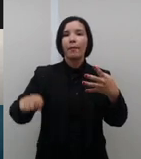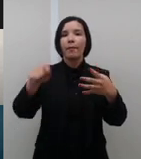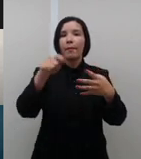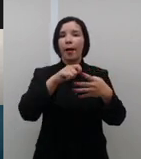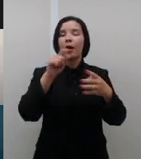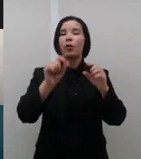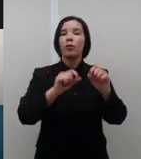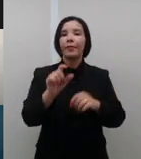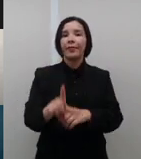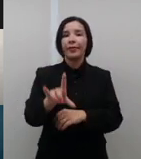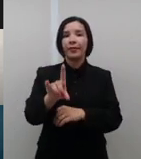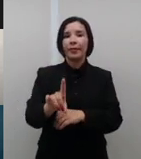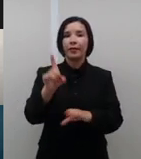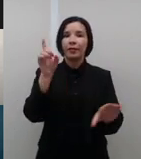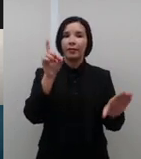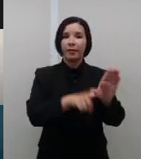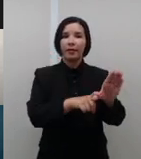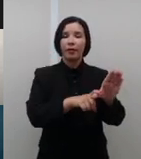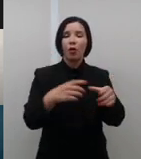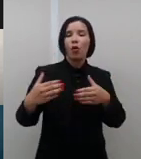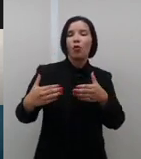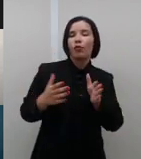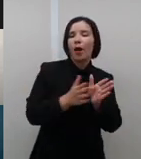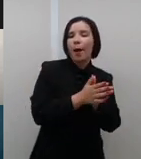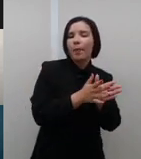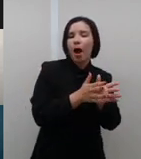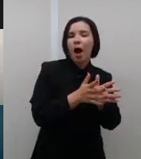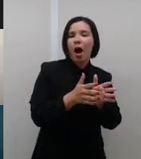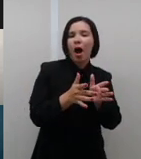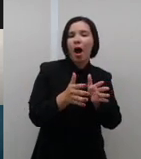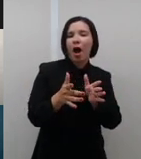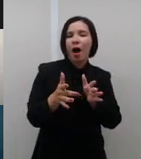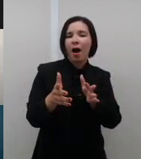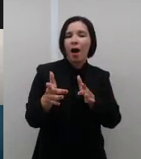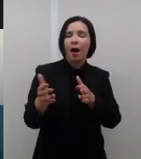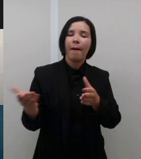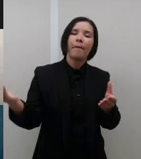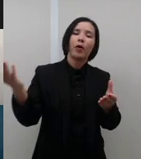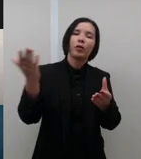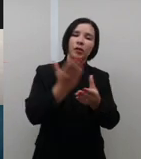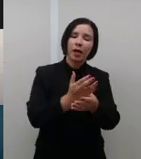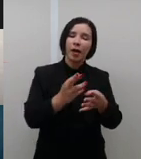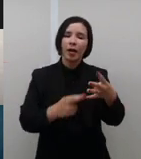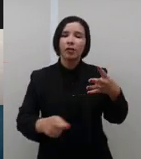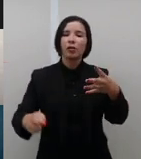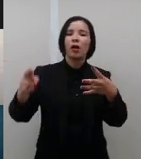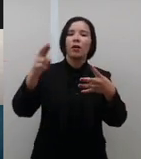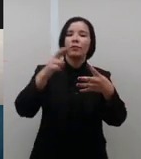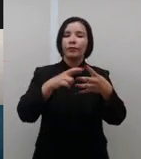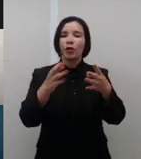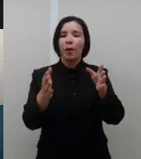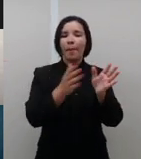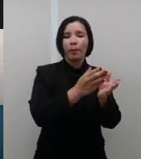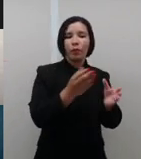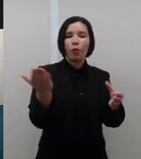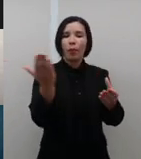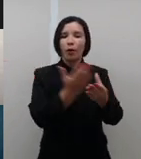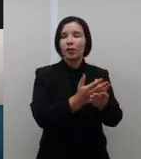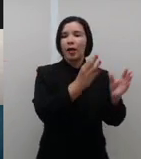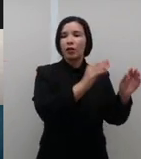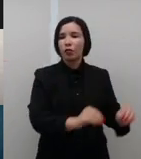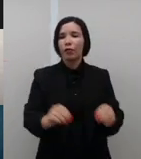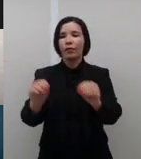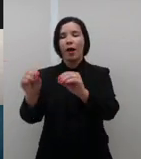longo e cansativo trâmite aí processual entre execução, embargo de execução, recursos, idas e vindas processuais,